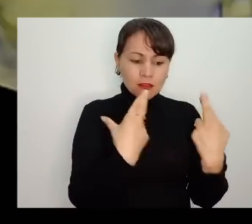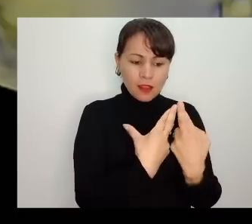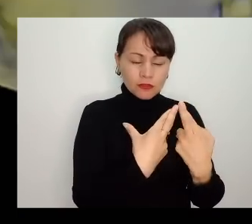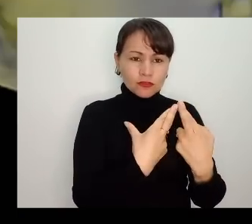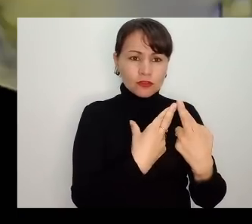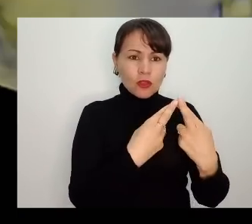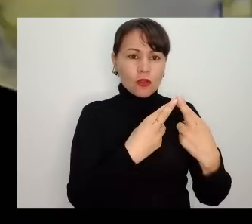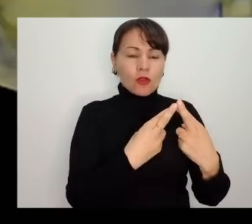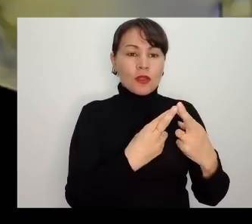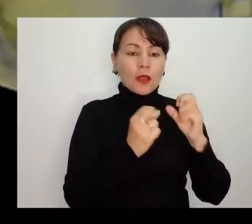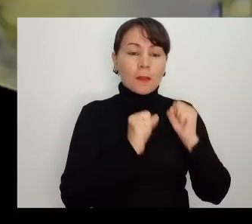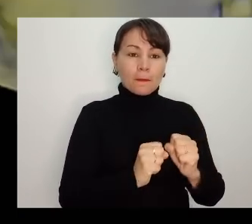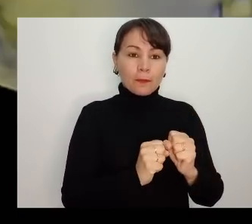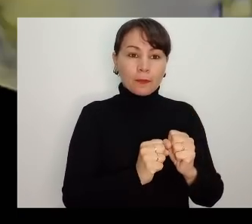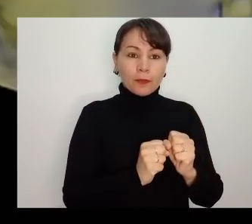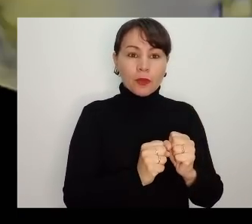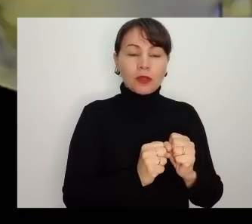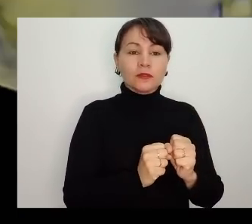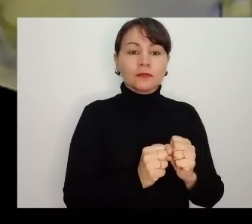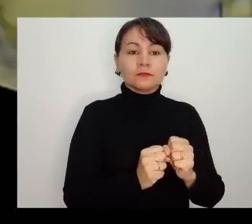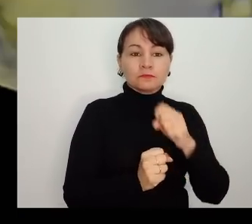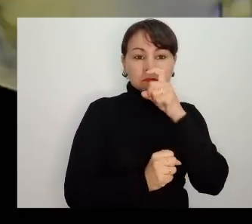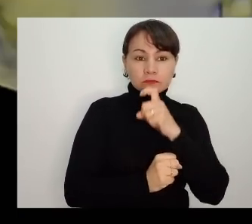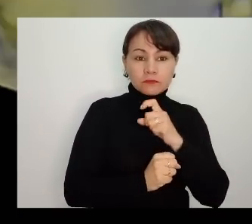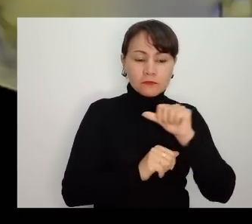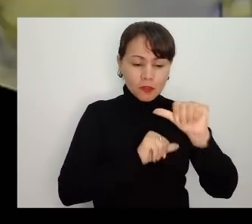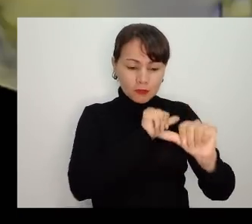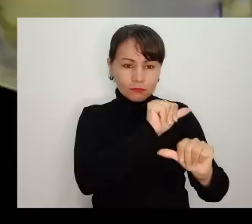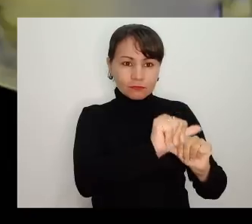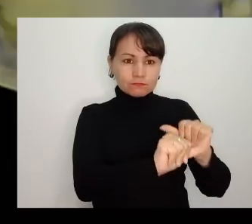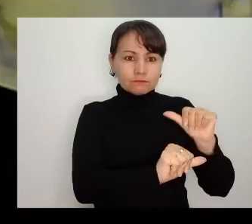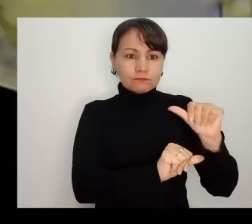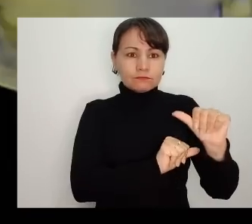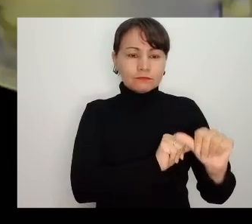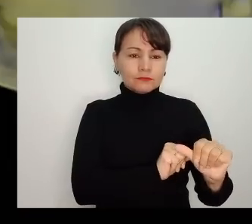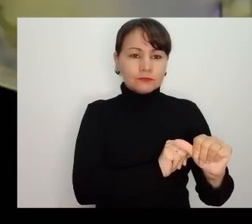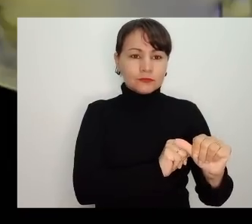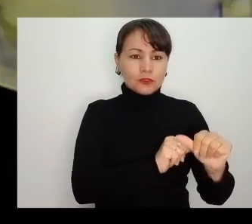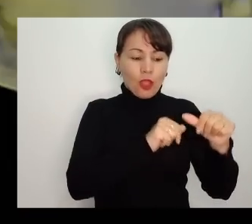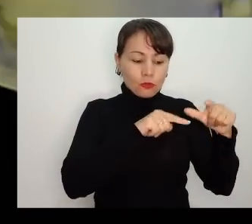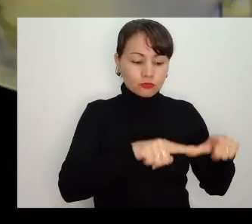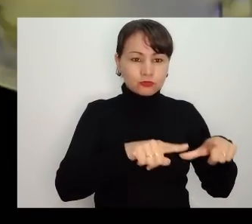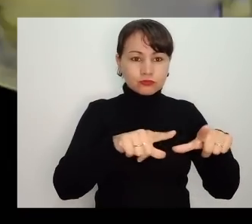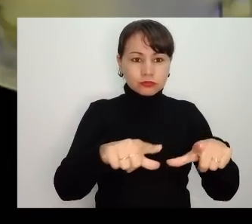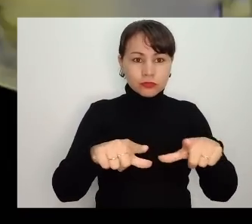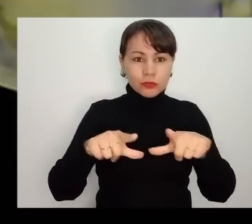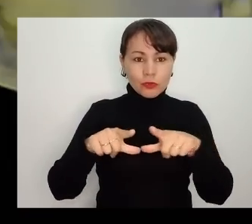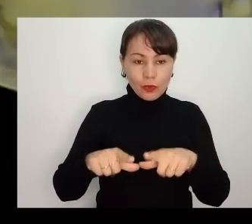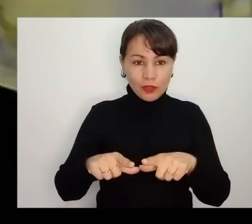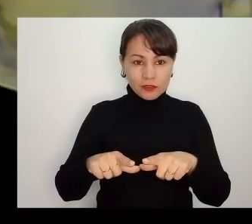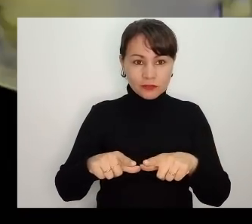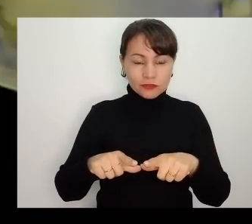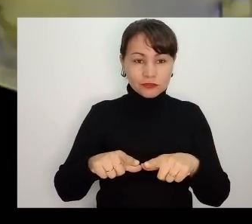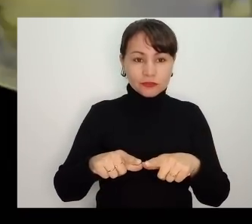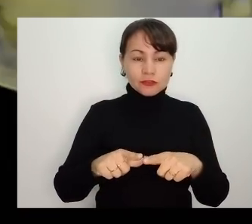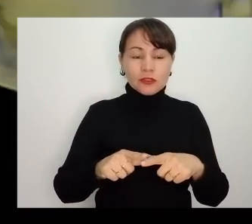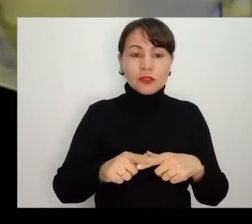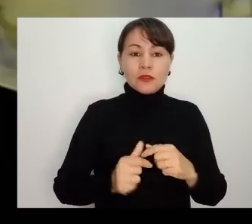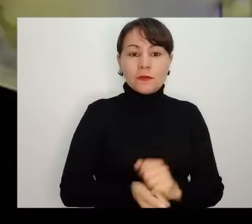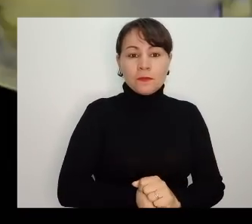essas redes, elas podem ser modificadas pelo ambiente